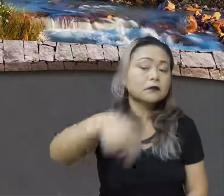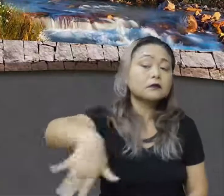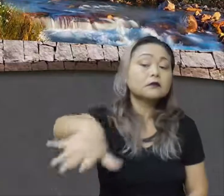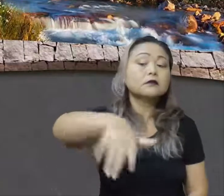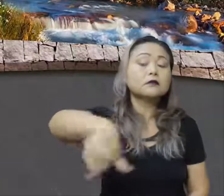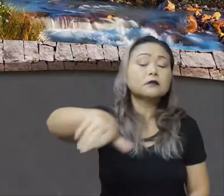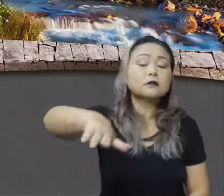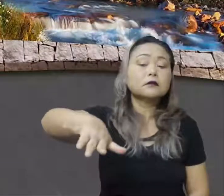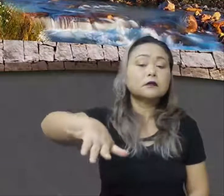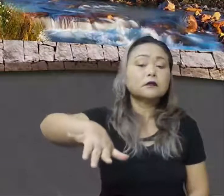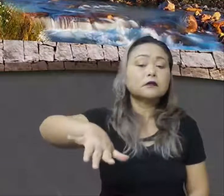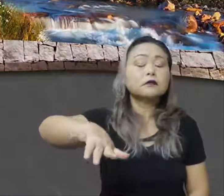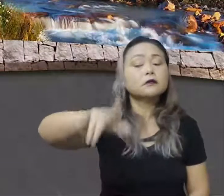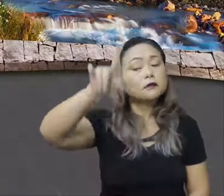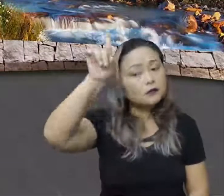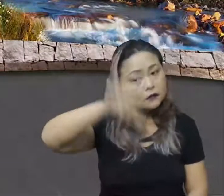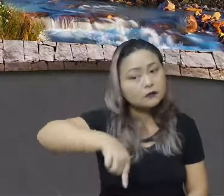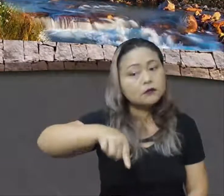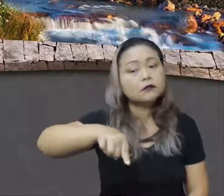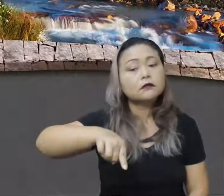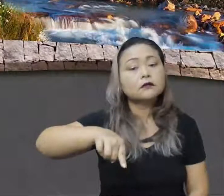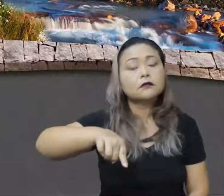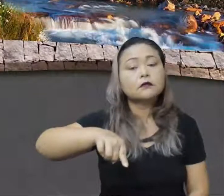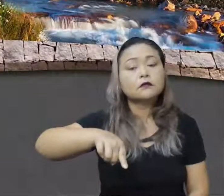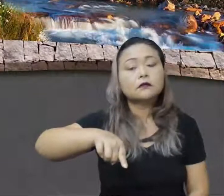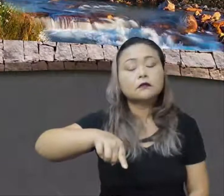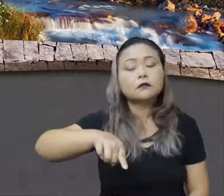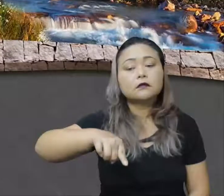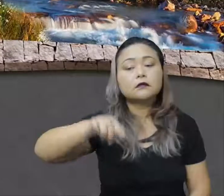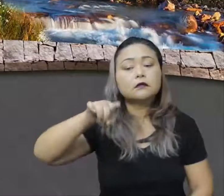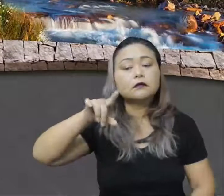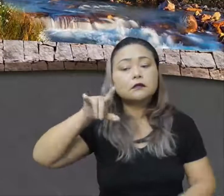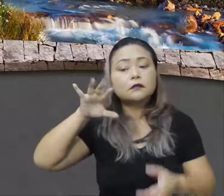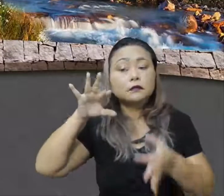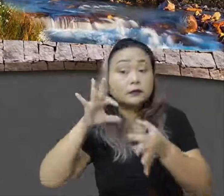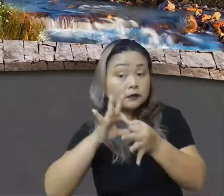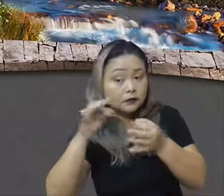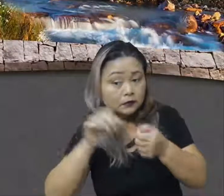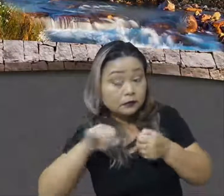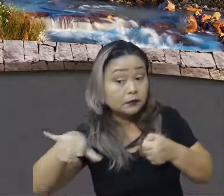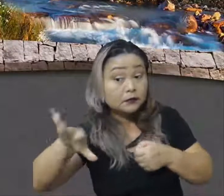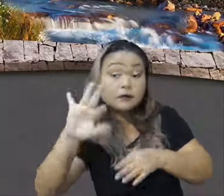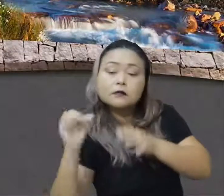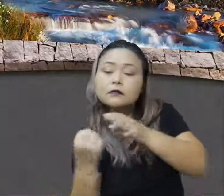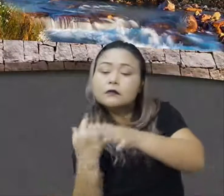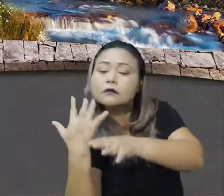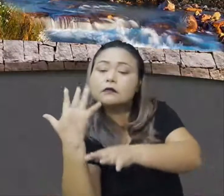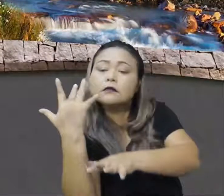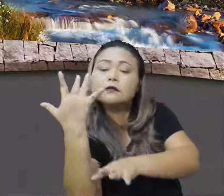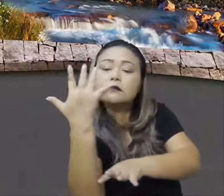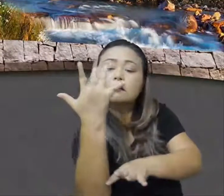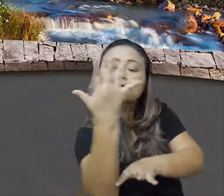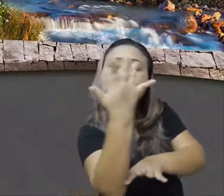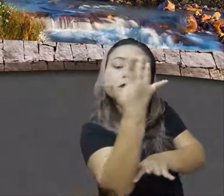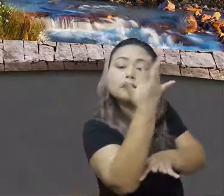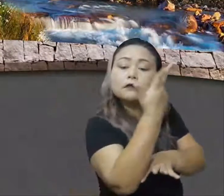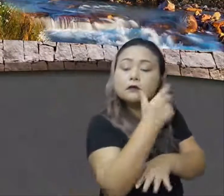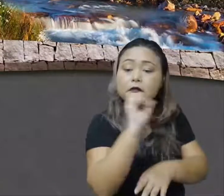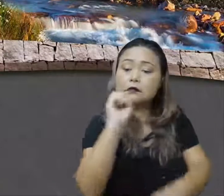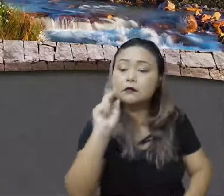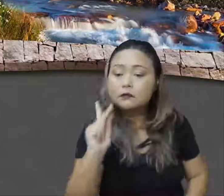estão ligados diretamente com esse meio ambiente, ok?